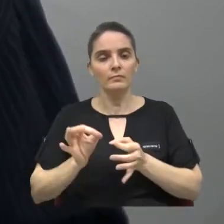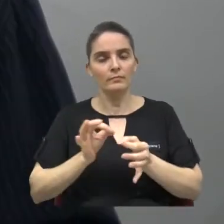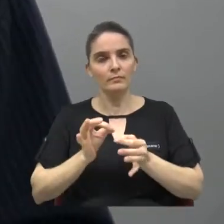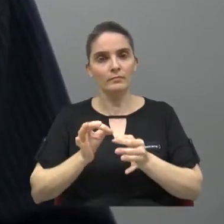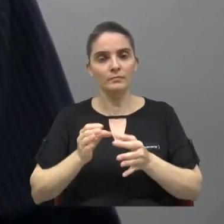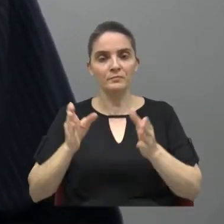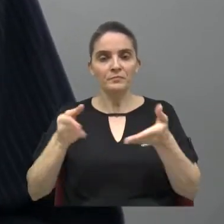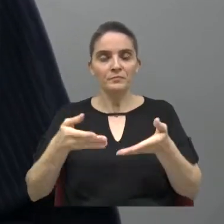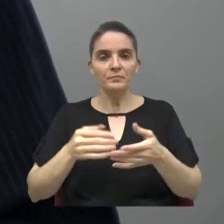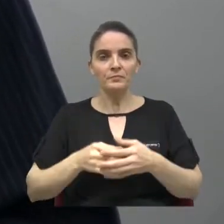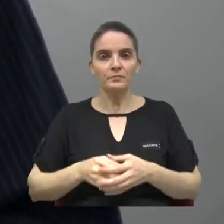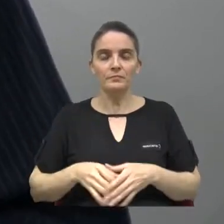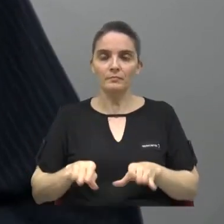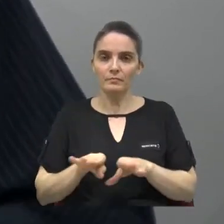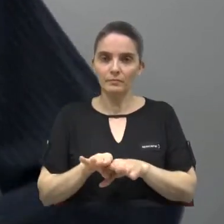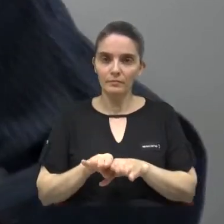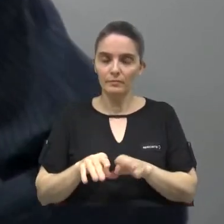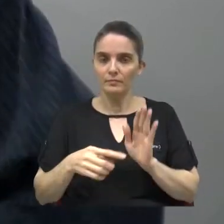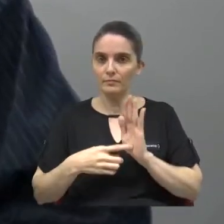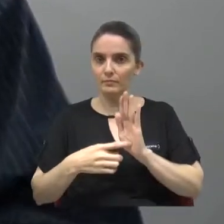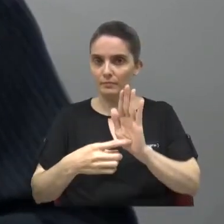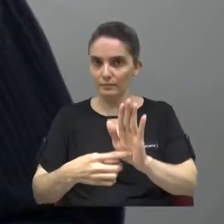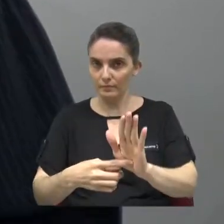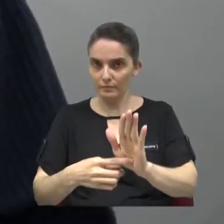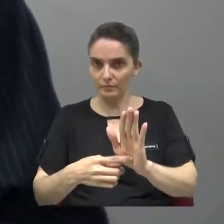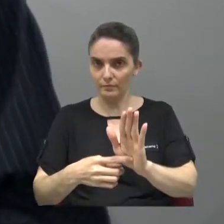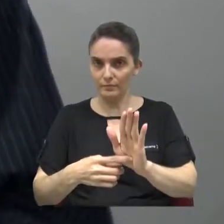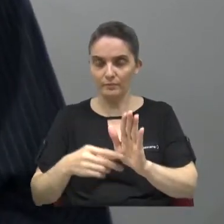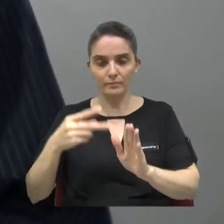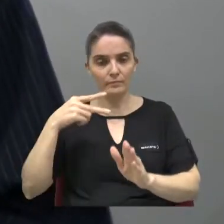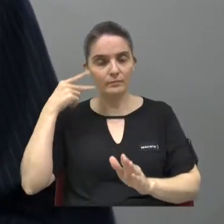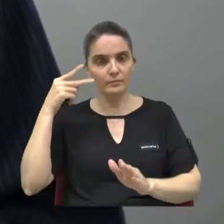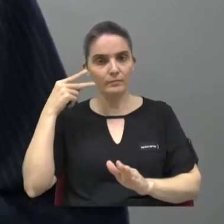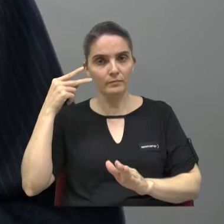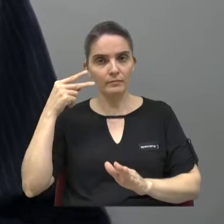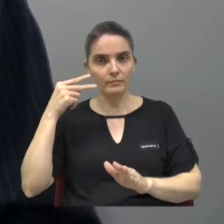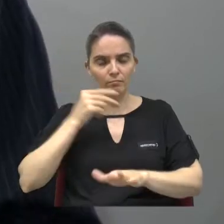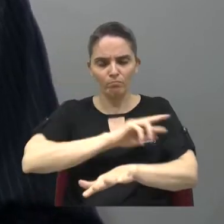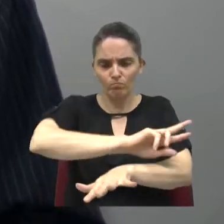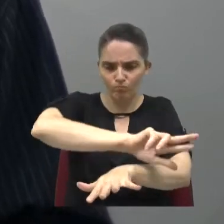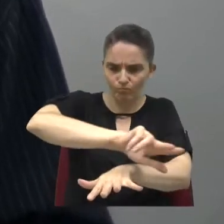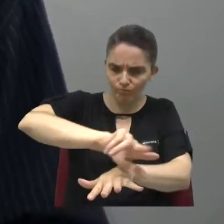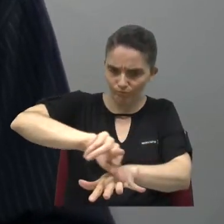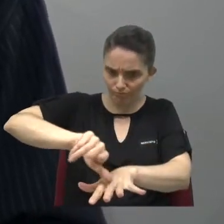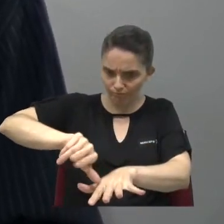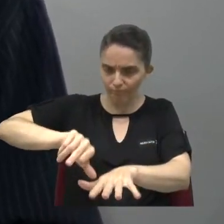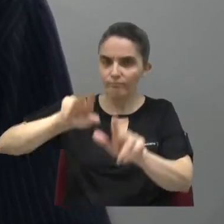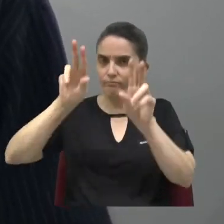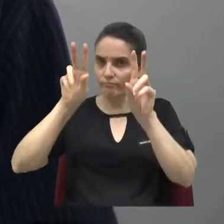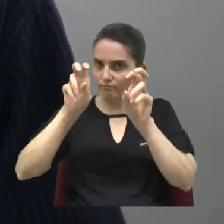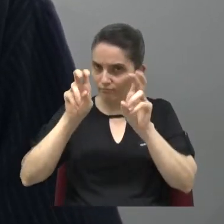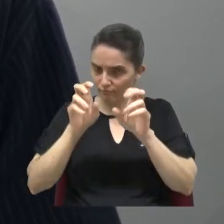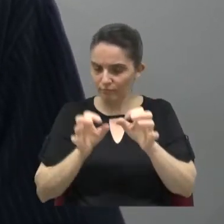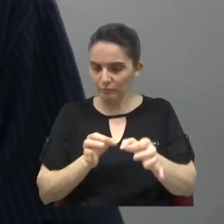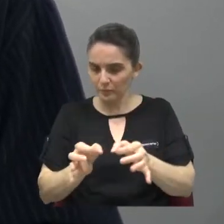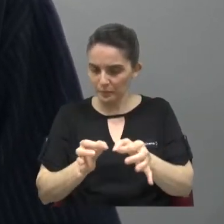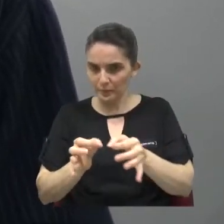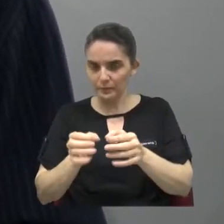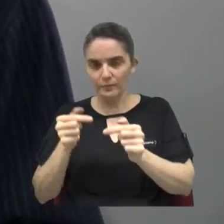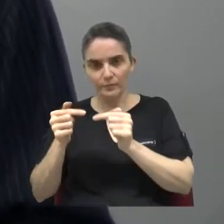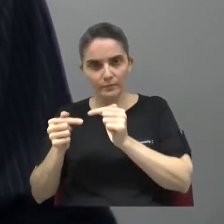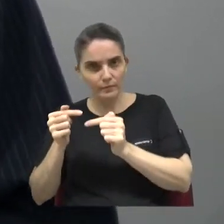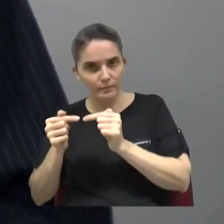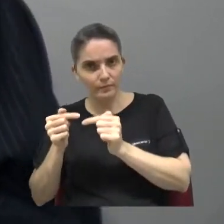ampliar o debate, mostra que essa casa tem um leque de ações, de assuntos que são elaborados, que são discutidos,